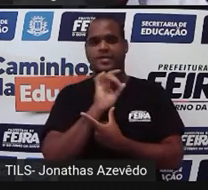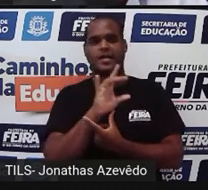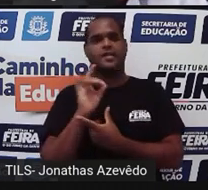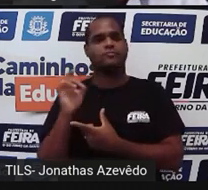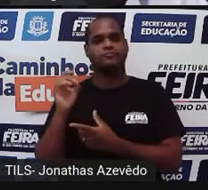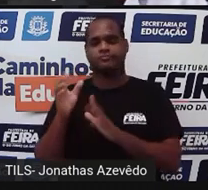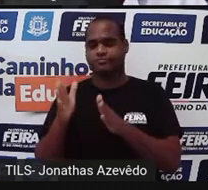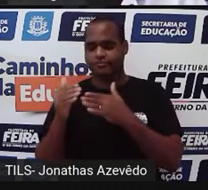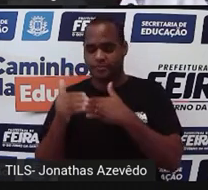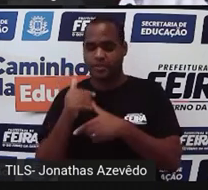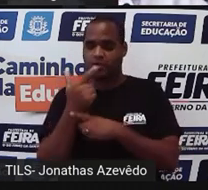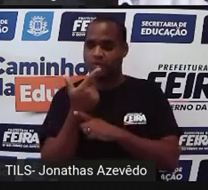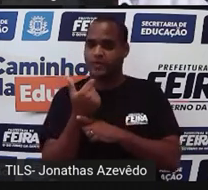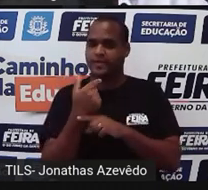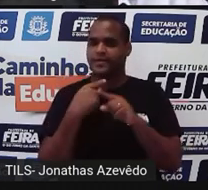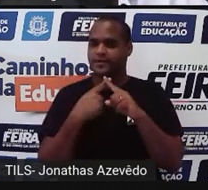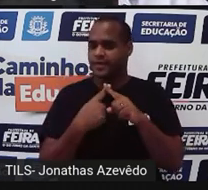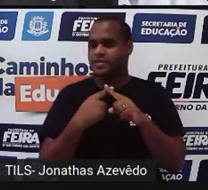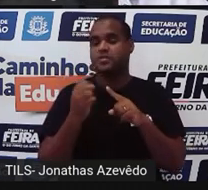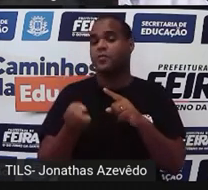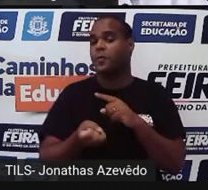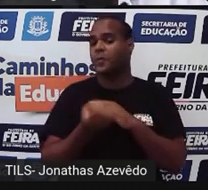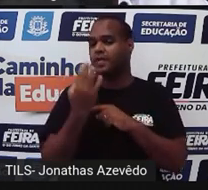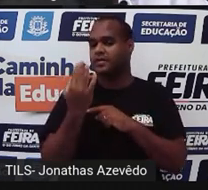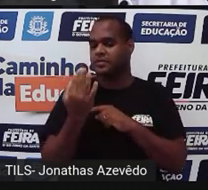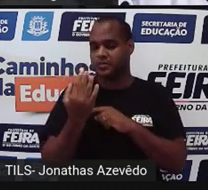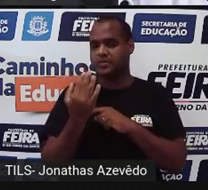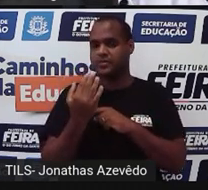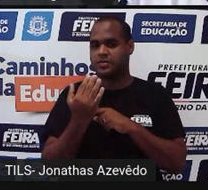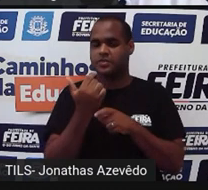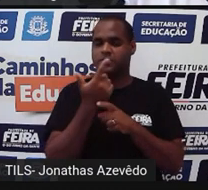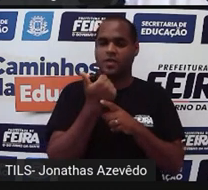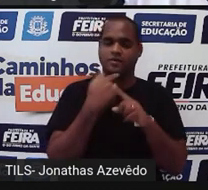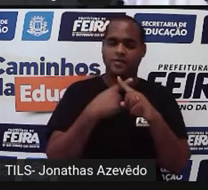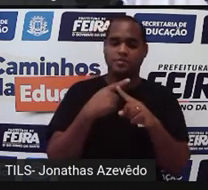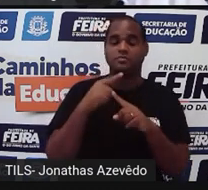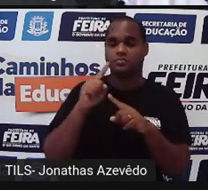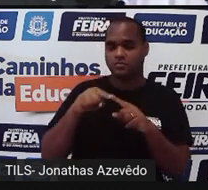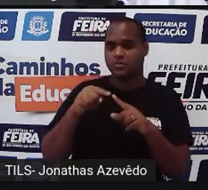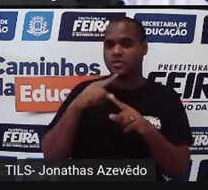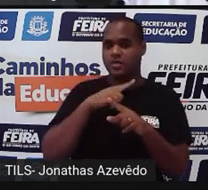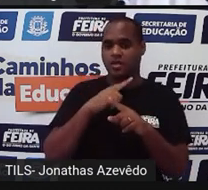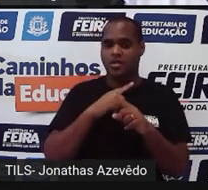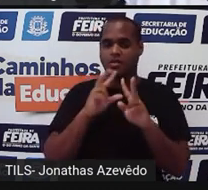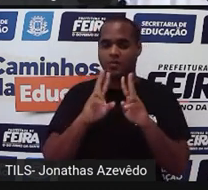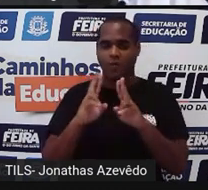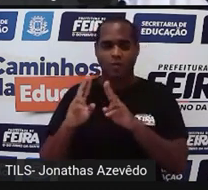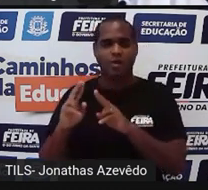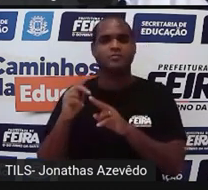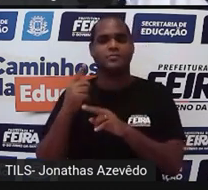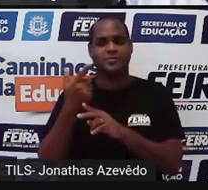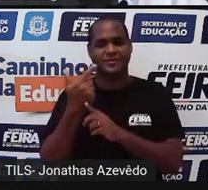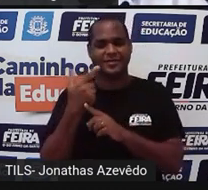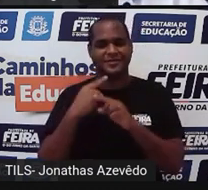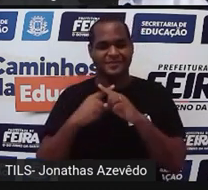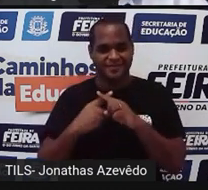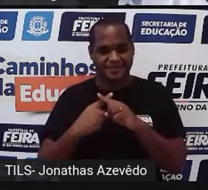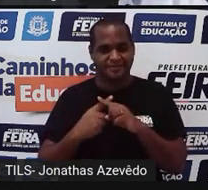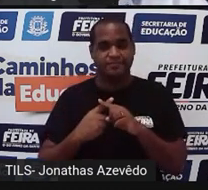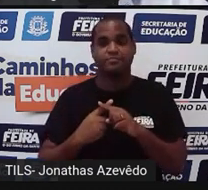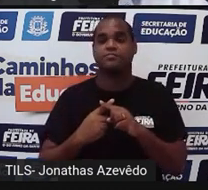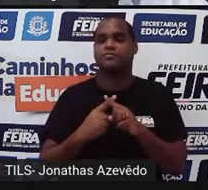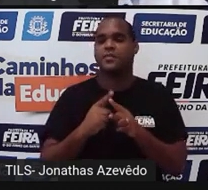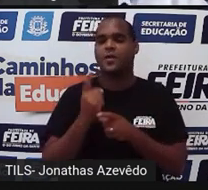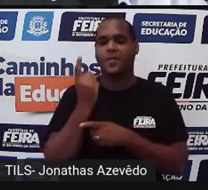cubo, 12 vezes a quantidade de cubos, né? 12 vezes X igual a 12X. Penso da